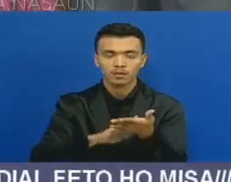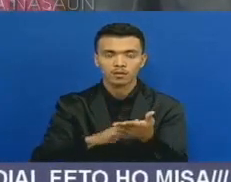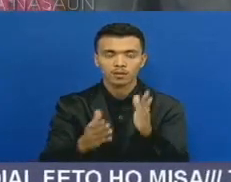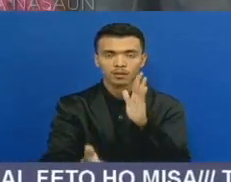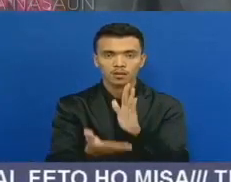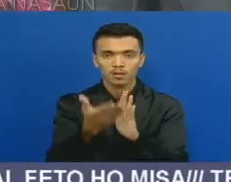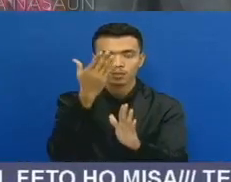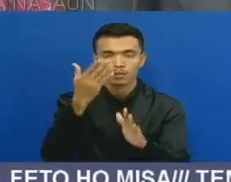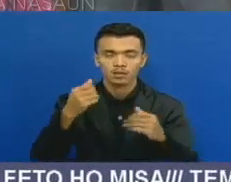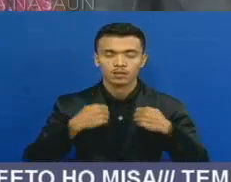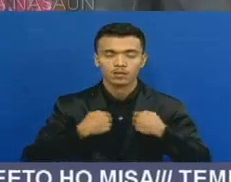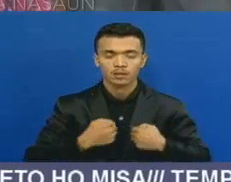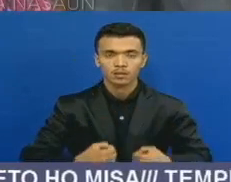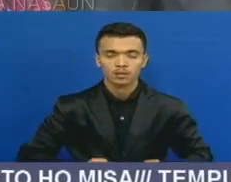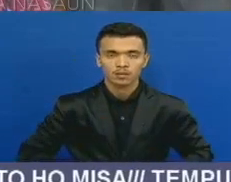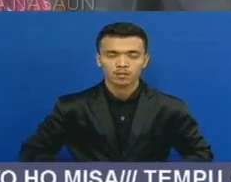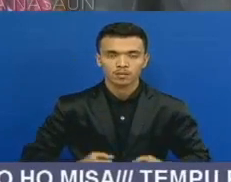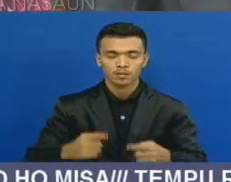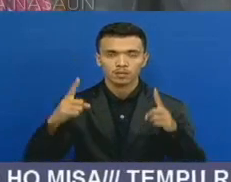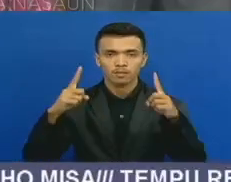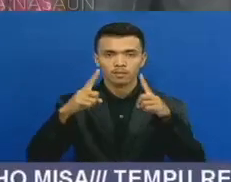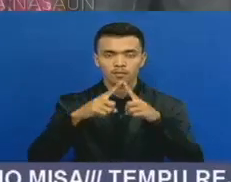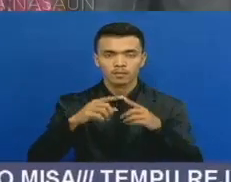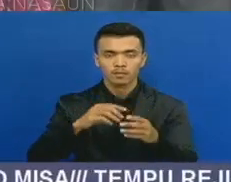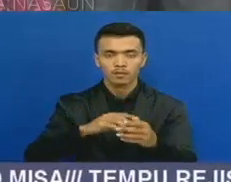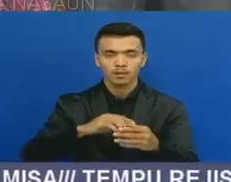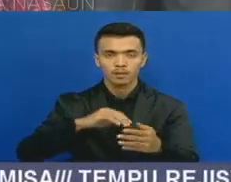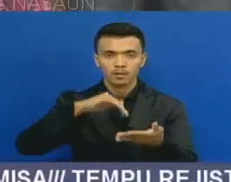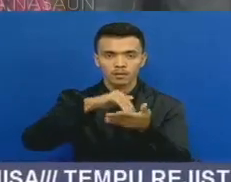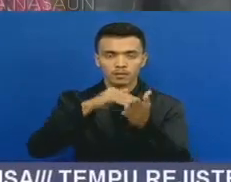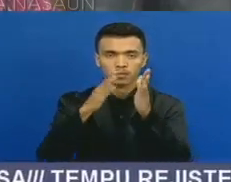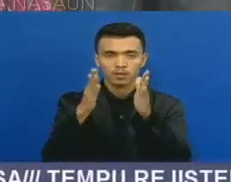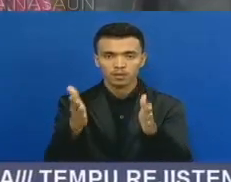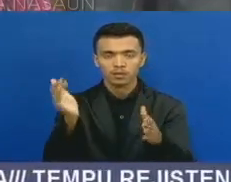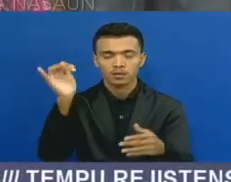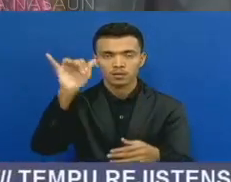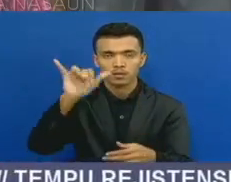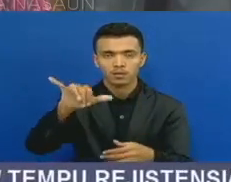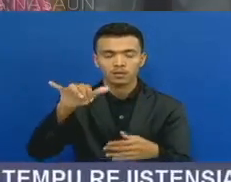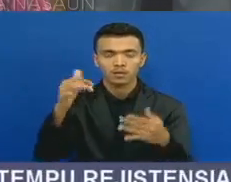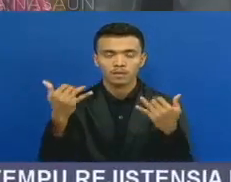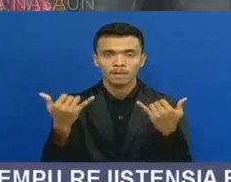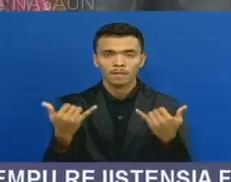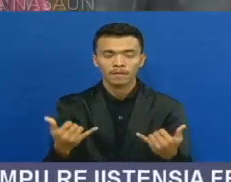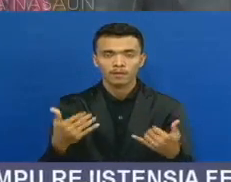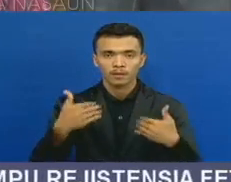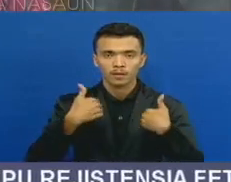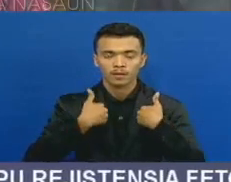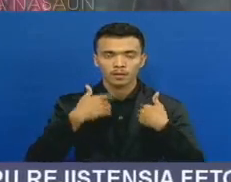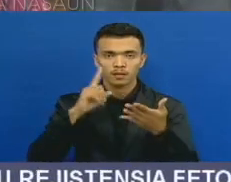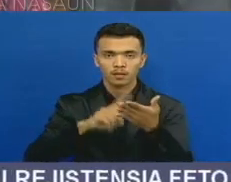sa nutrição ba itane wansira e ohin e a discurso mo